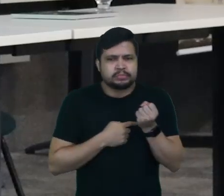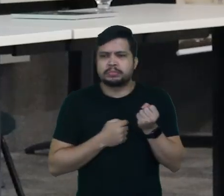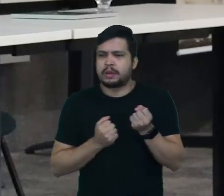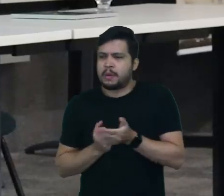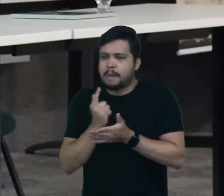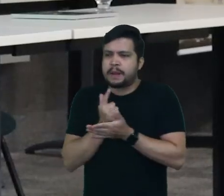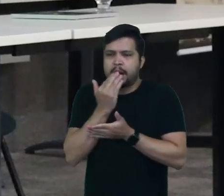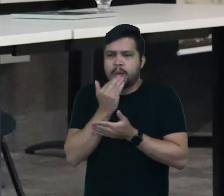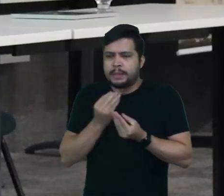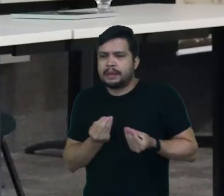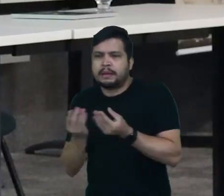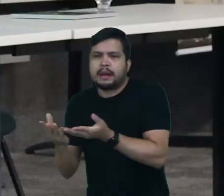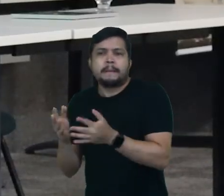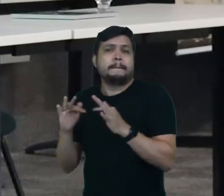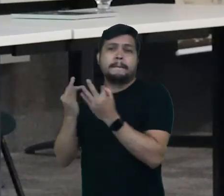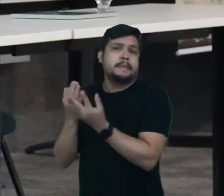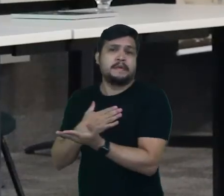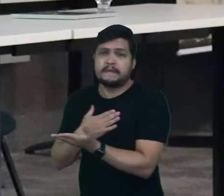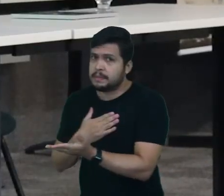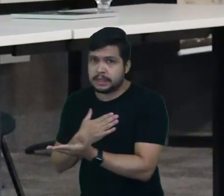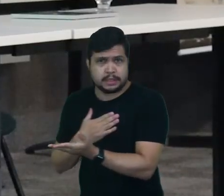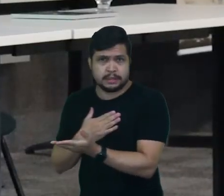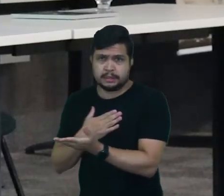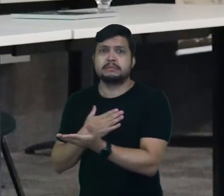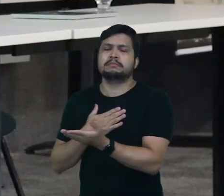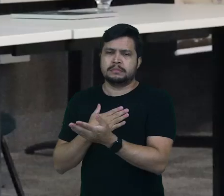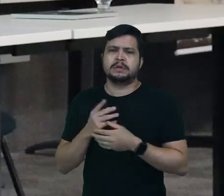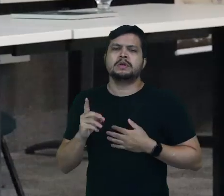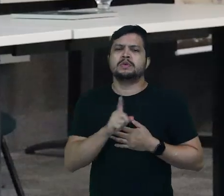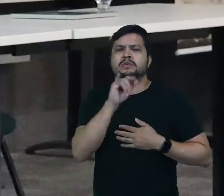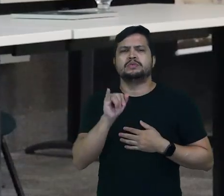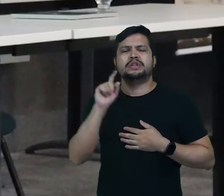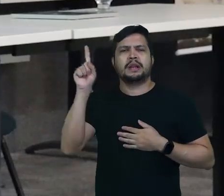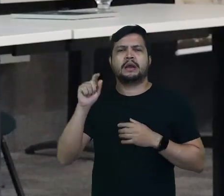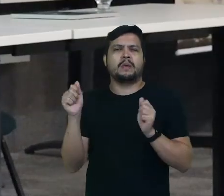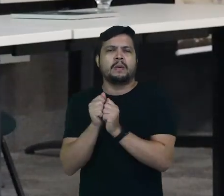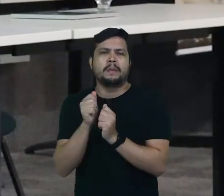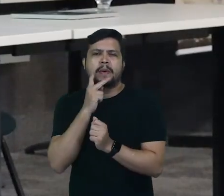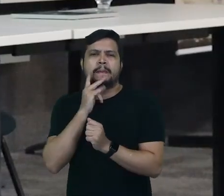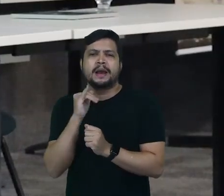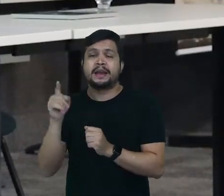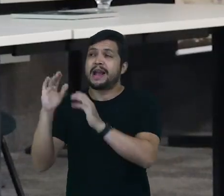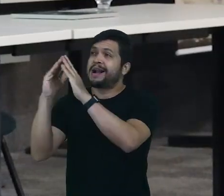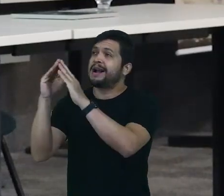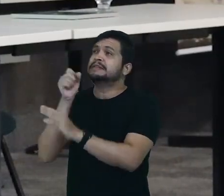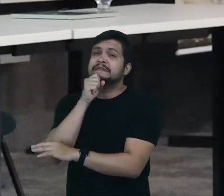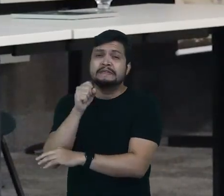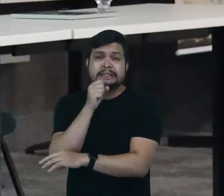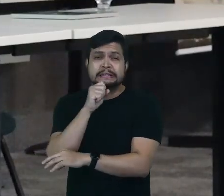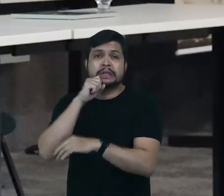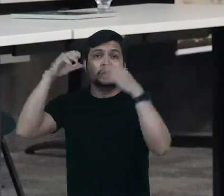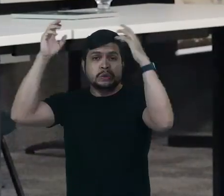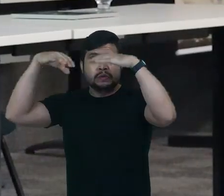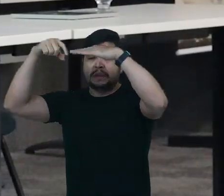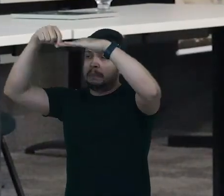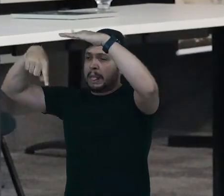E aí fiquei num dilema mesmo. Isso um dia, e eu lá com meu pai, a casa bem ruim, era chovendo, caindo